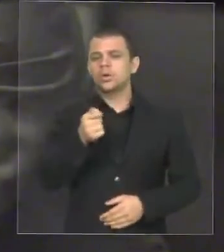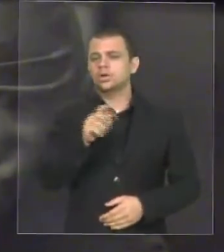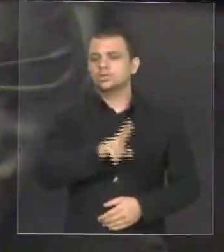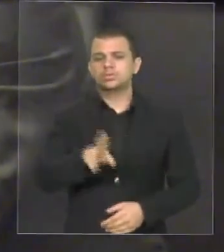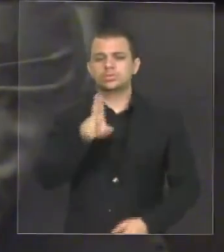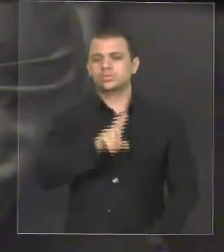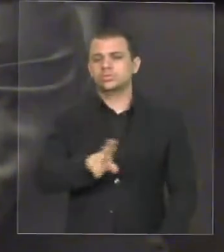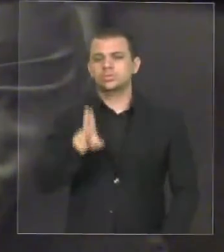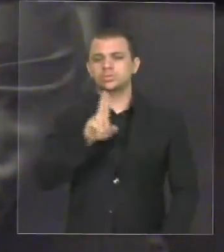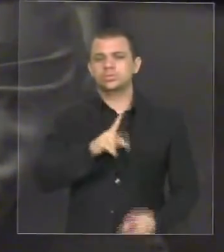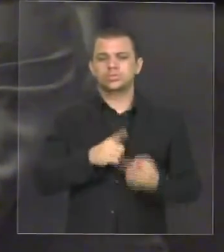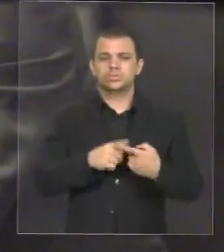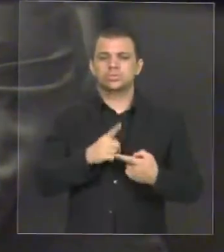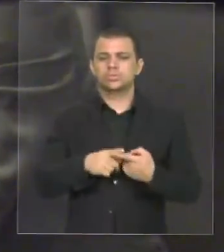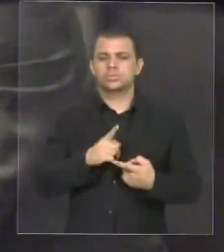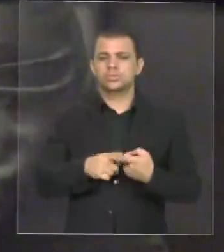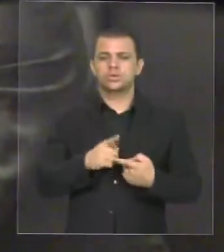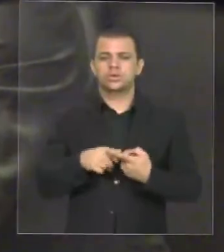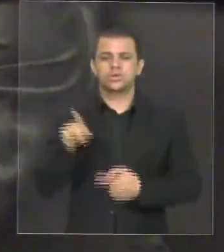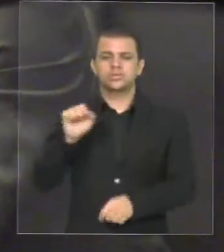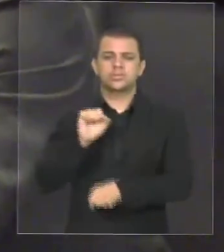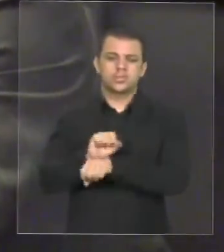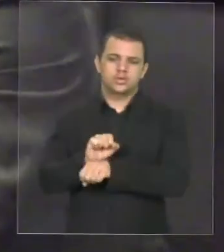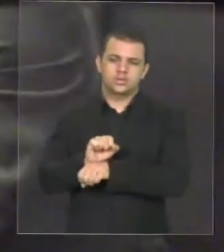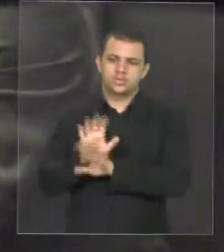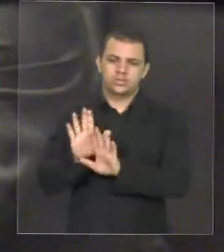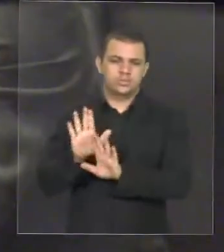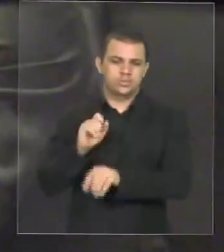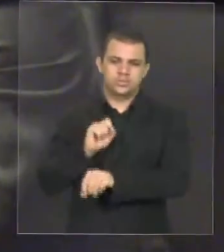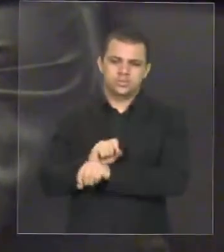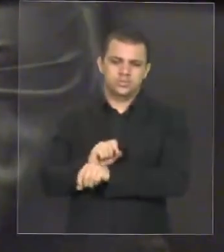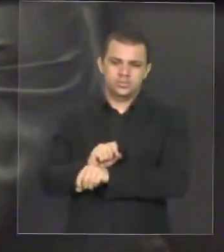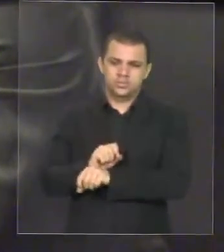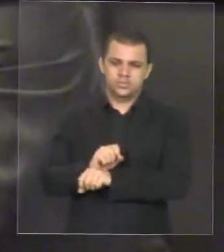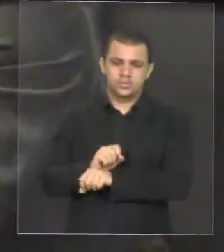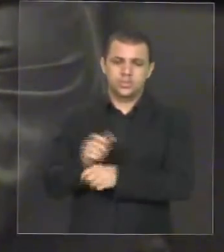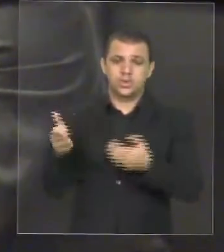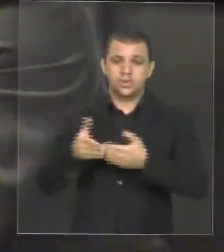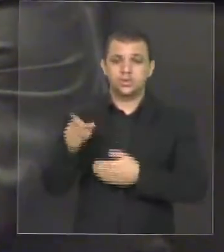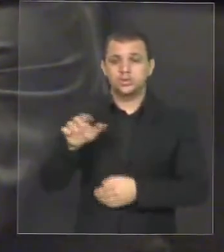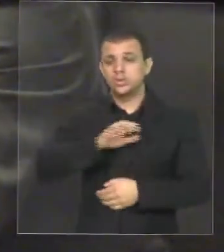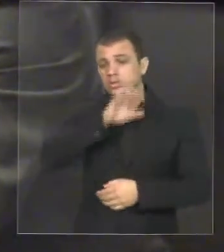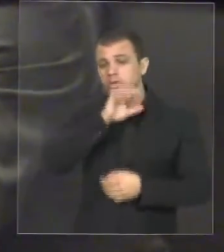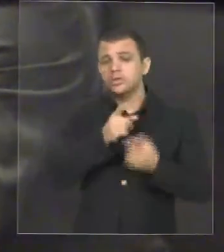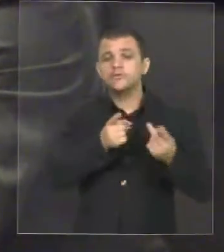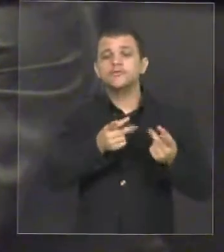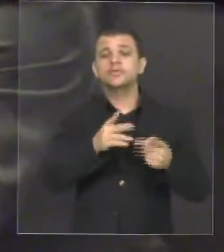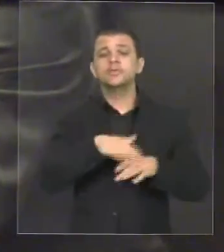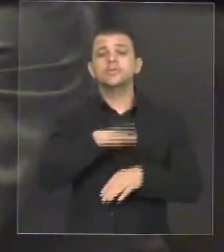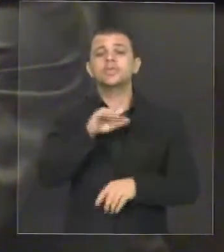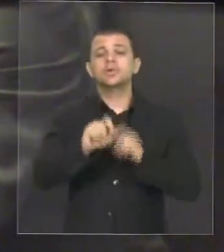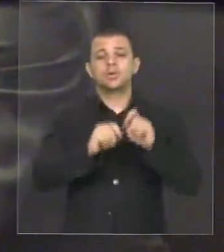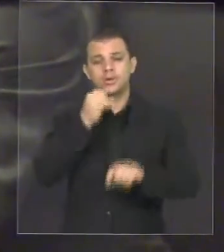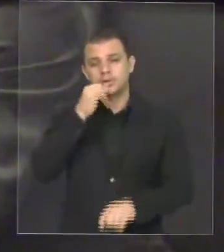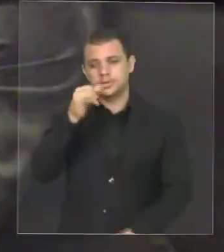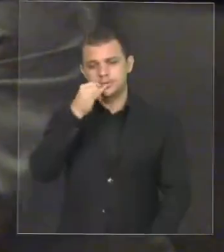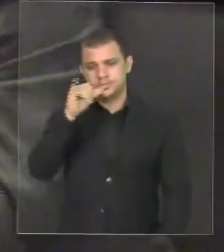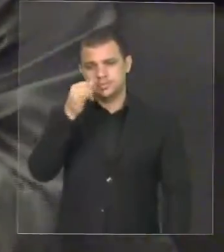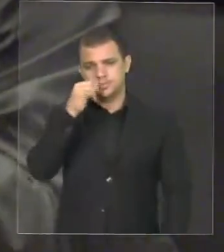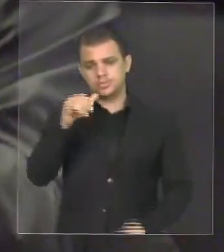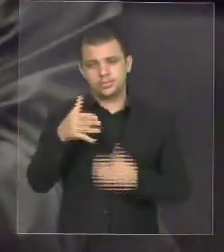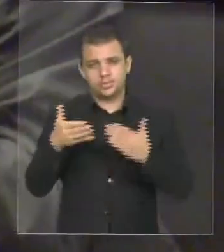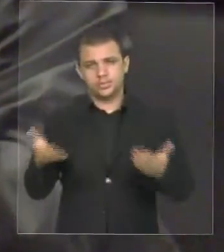porque praticamente parou sua produção. Hoje a Alumar vende, o grande produto que ela vende hoje é energia. Então,